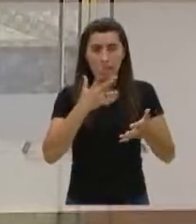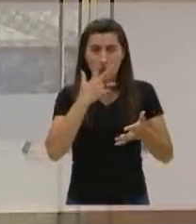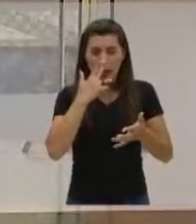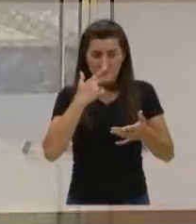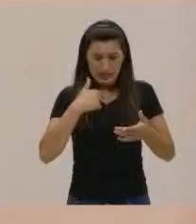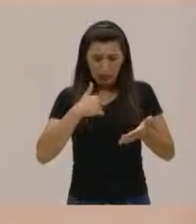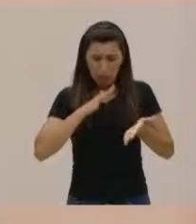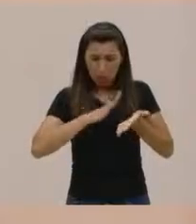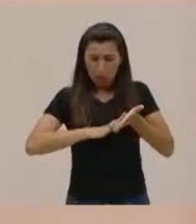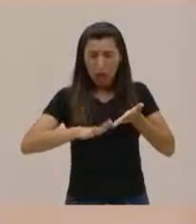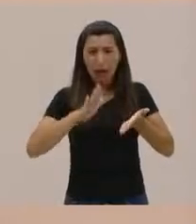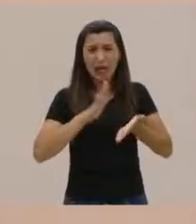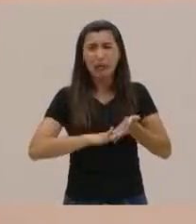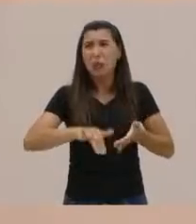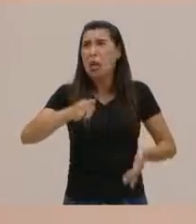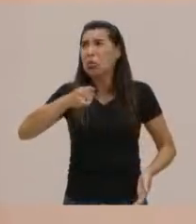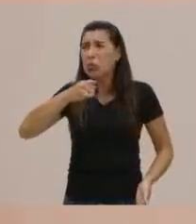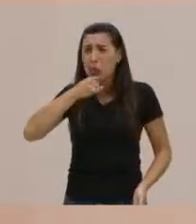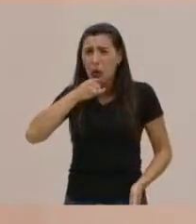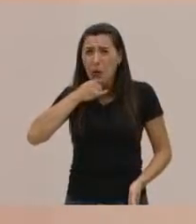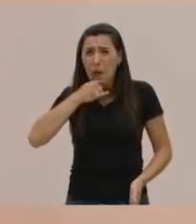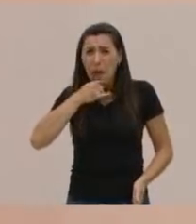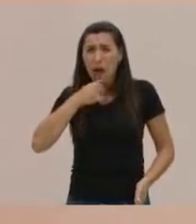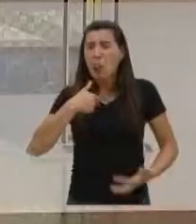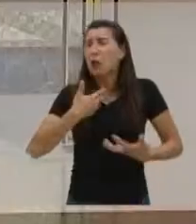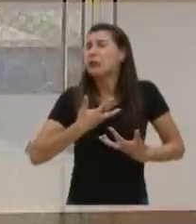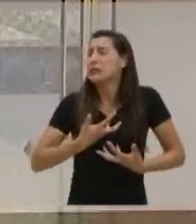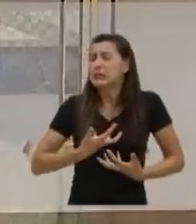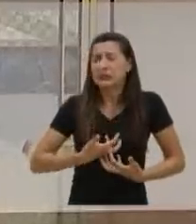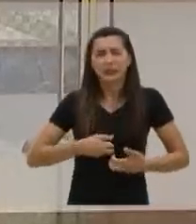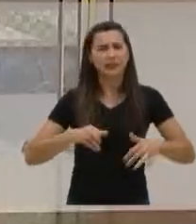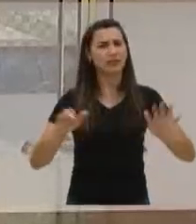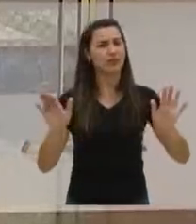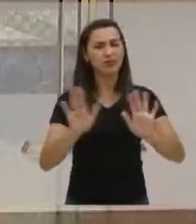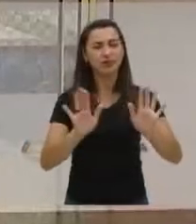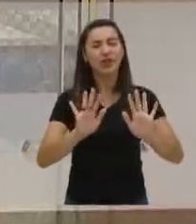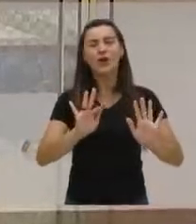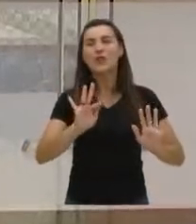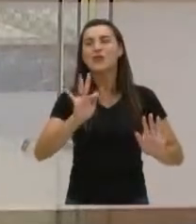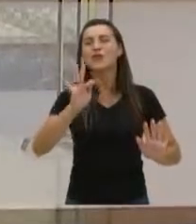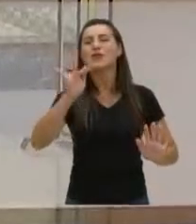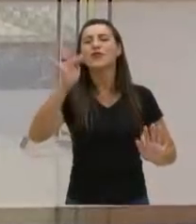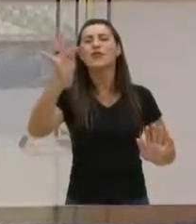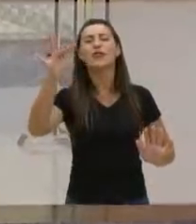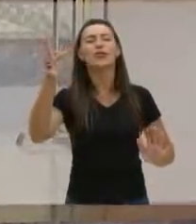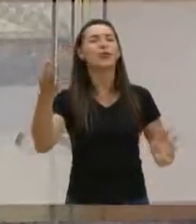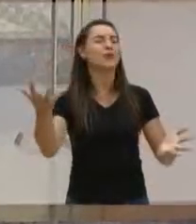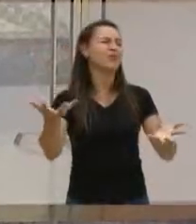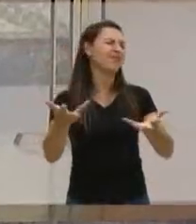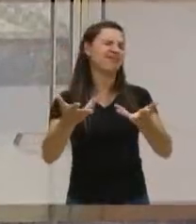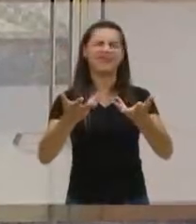está gastando a tua vida inútil, mas meus irmãos, a colheita vai ser maravilhosa.